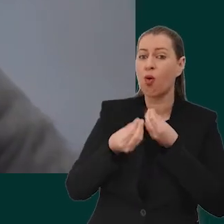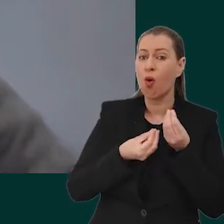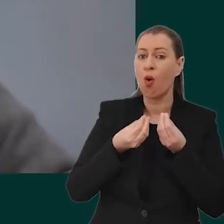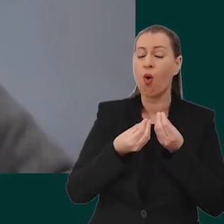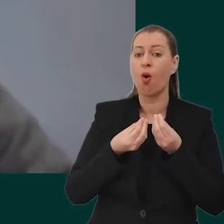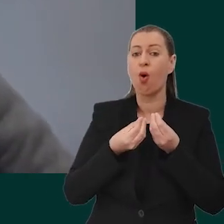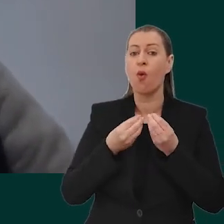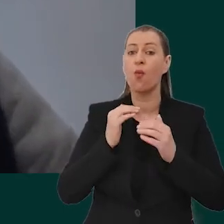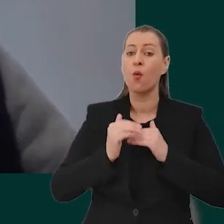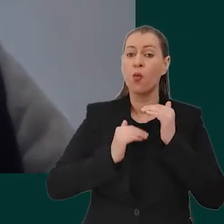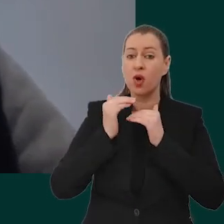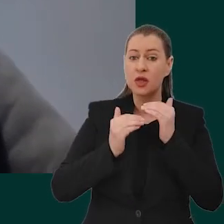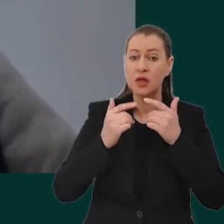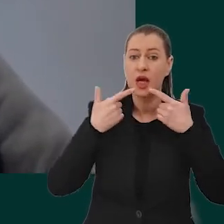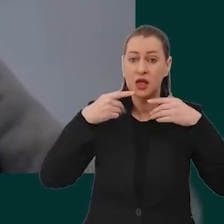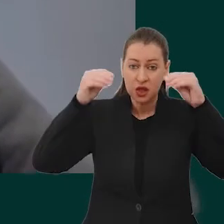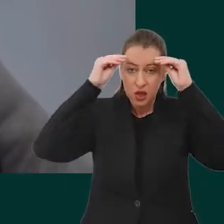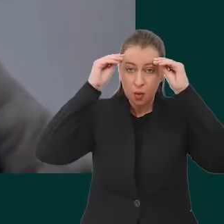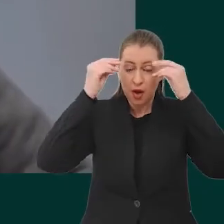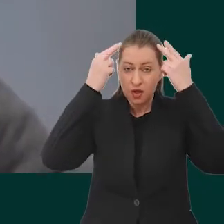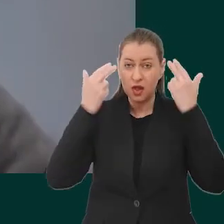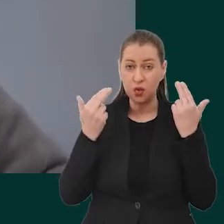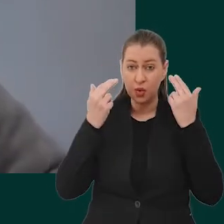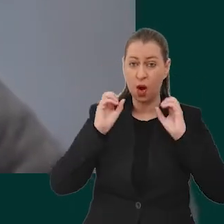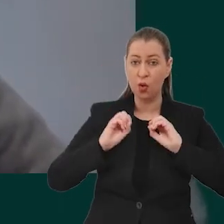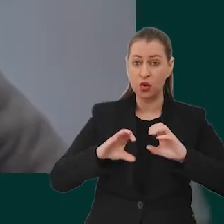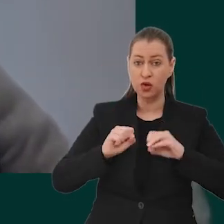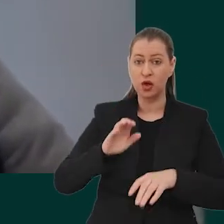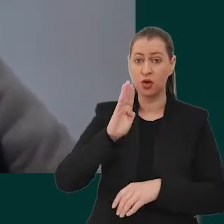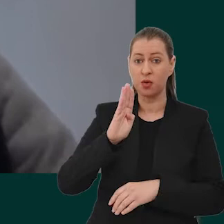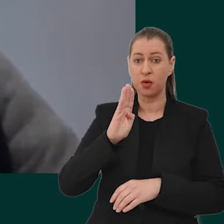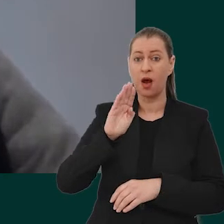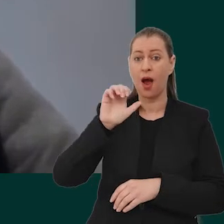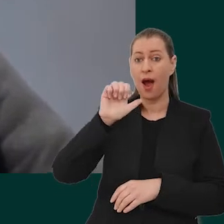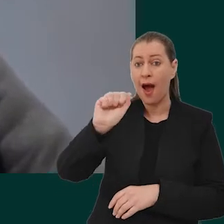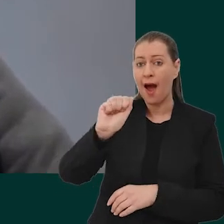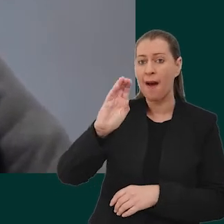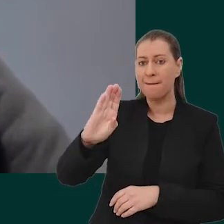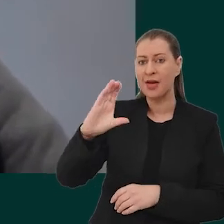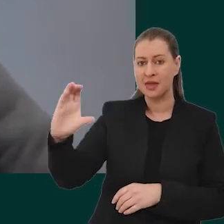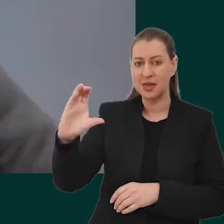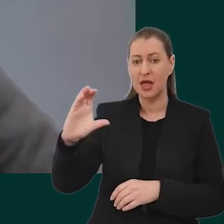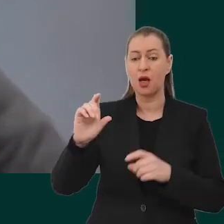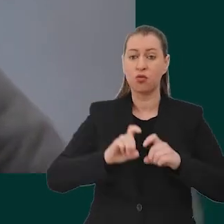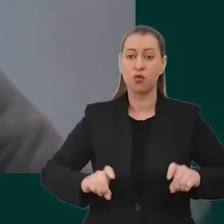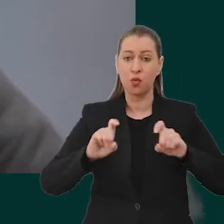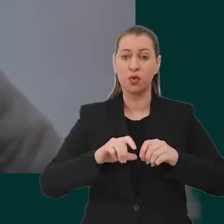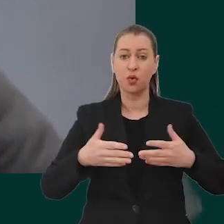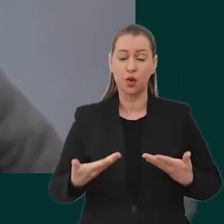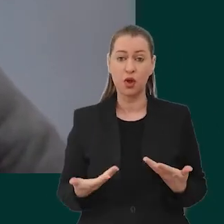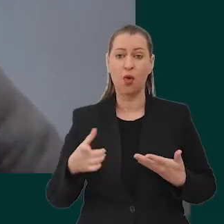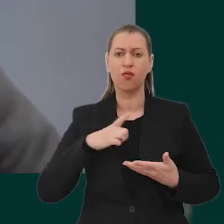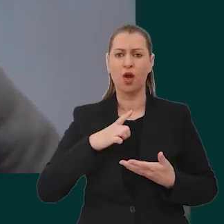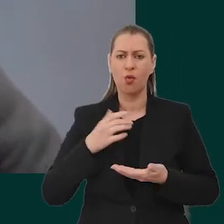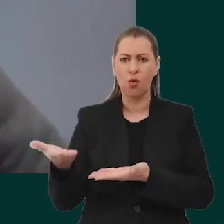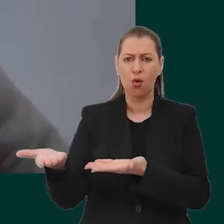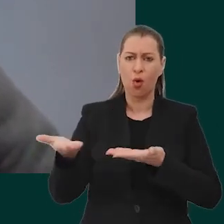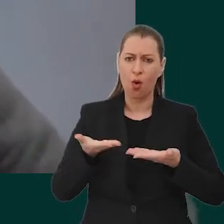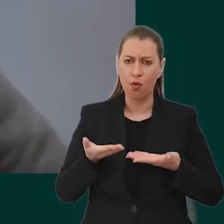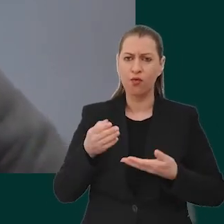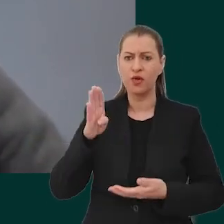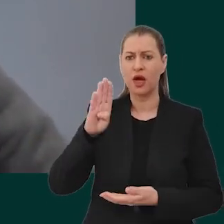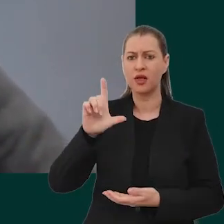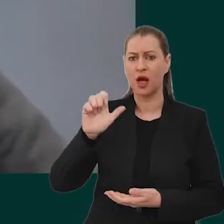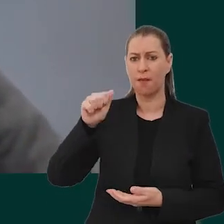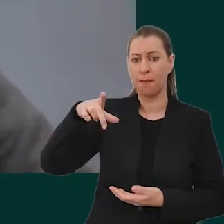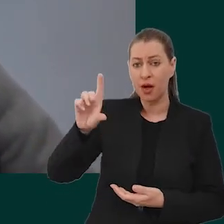do processamento de linguagem natural, ensinando o abecedário às máquinas. Hoje nós temos então como convidada a Blanda Helena de